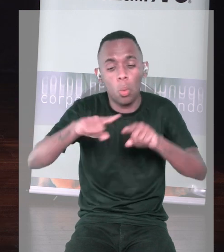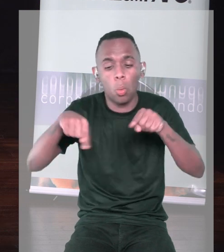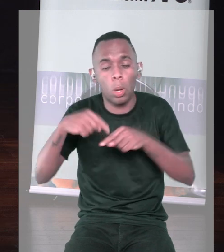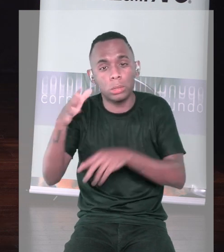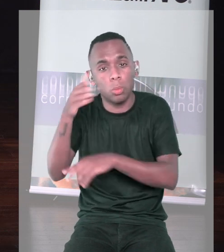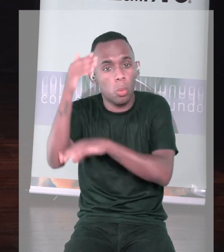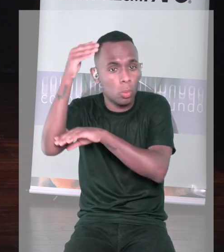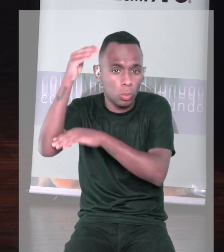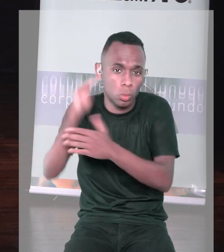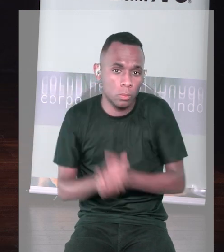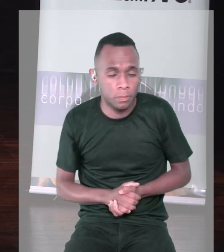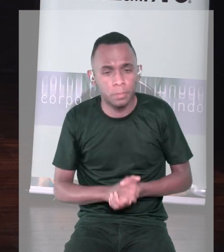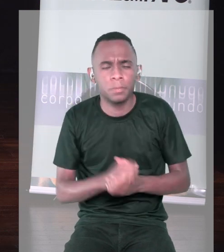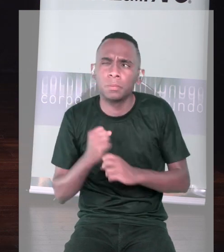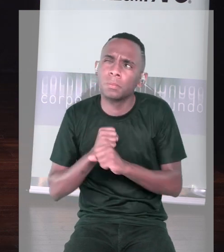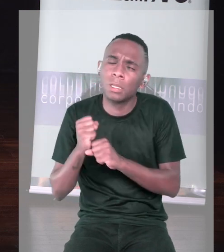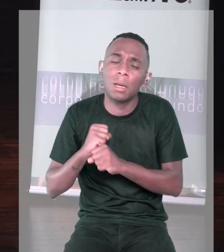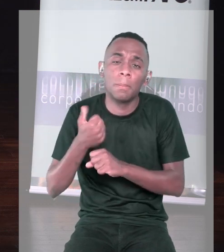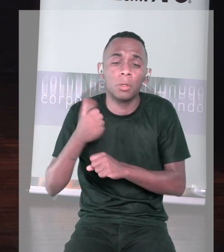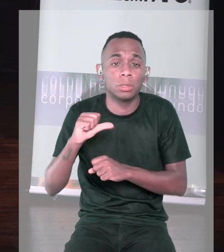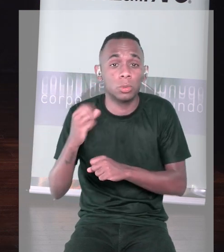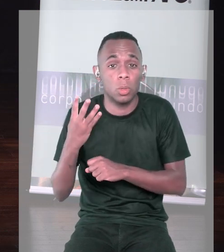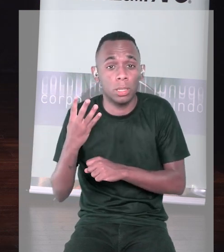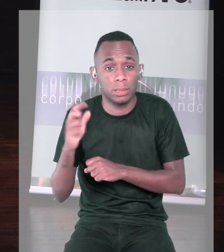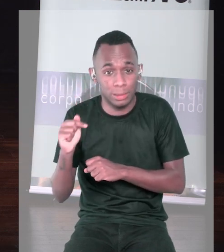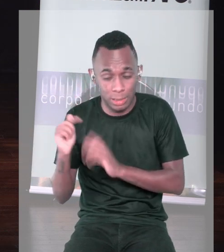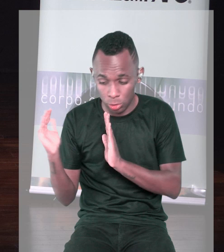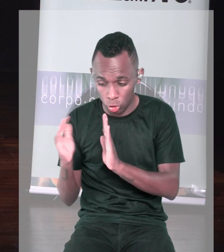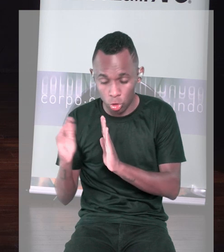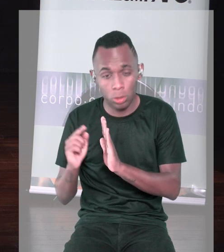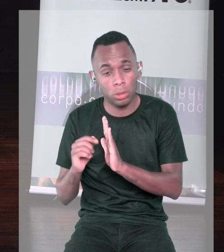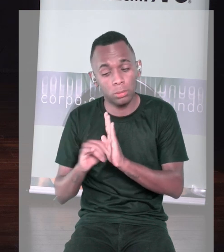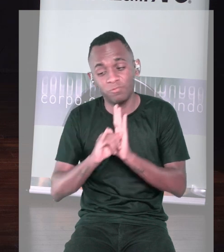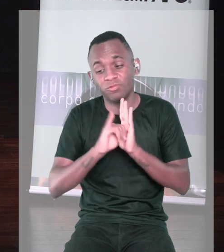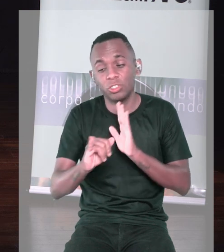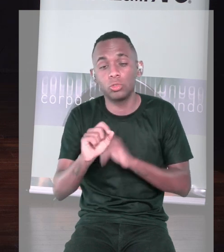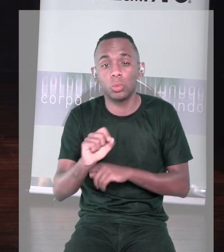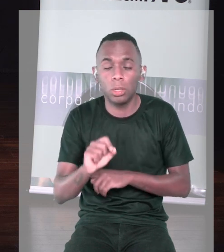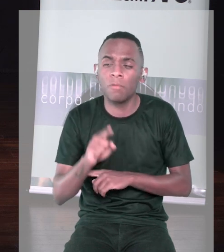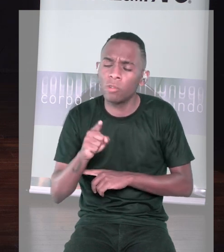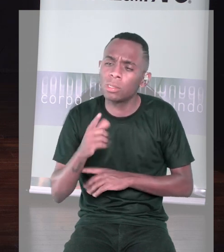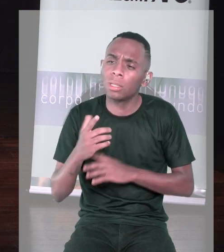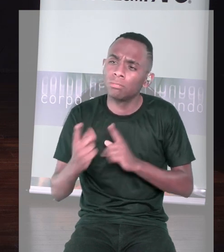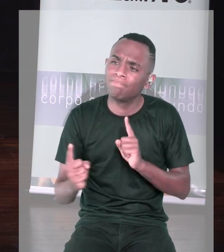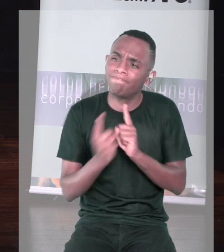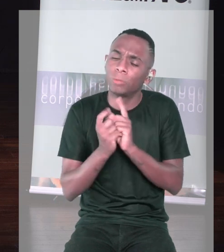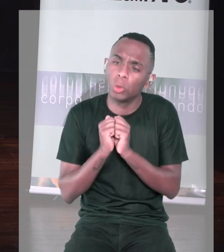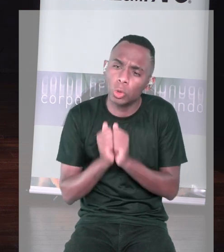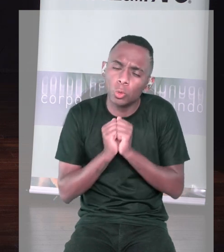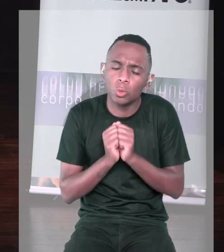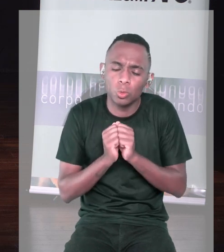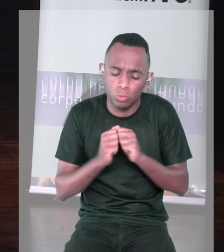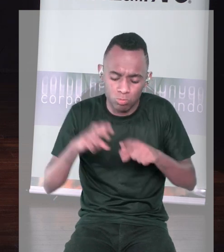de hotel. Em 1947, diz André, você dividiu